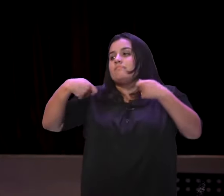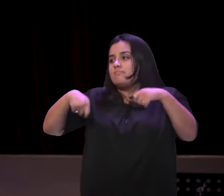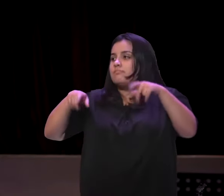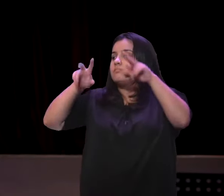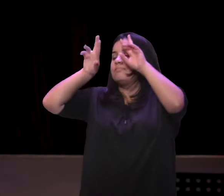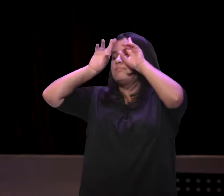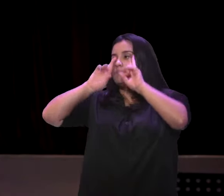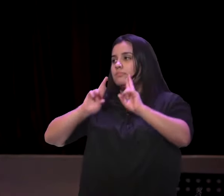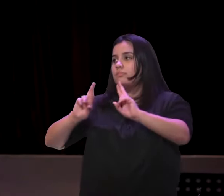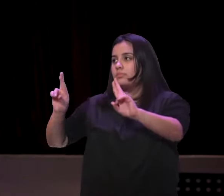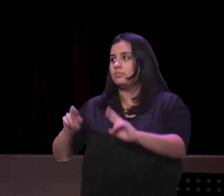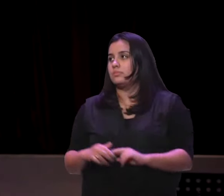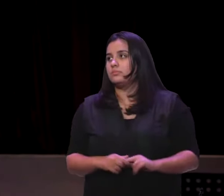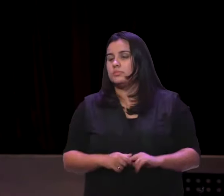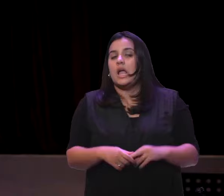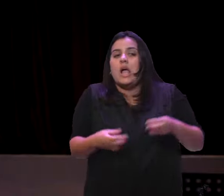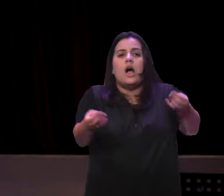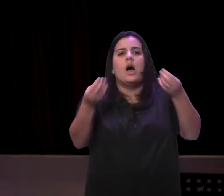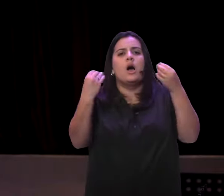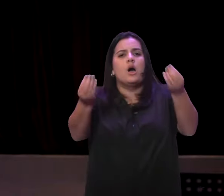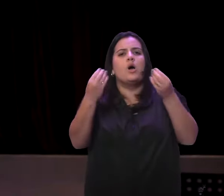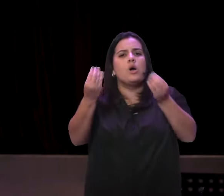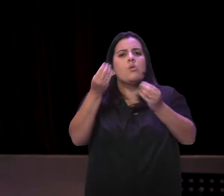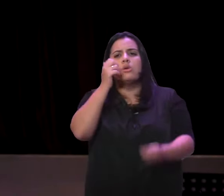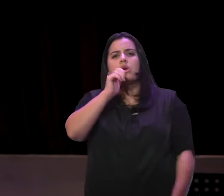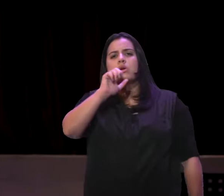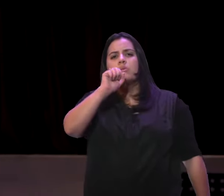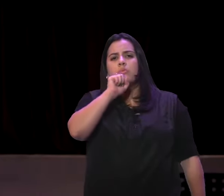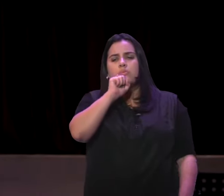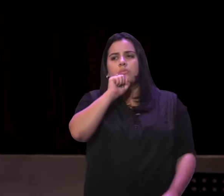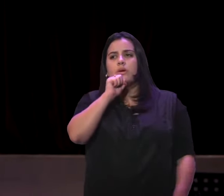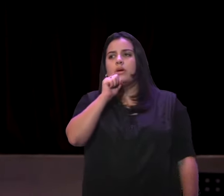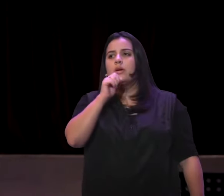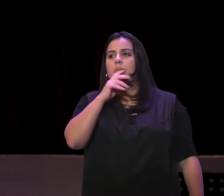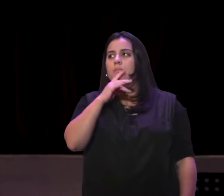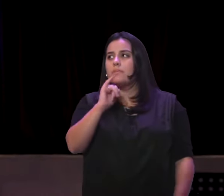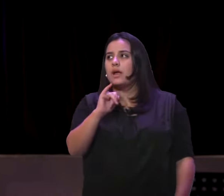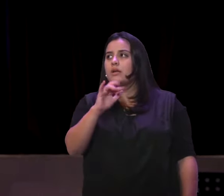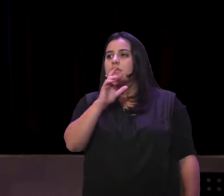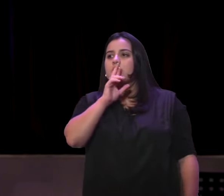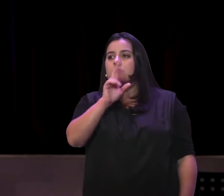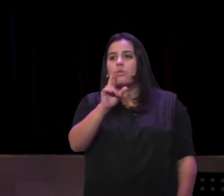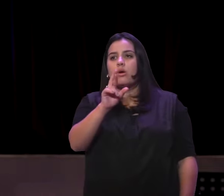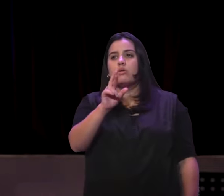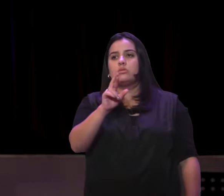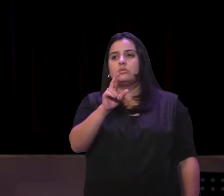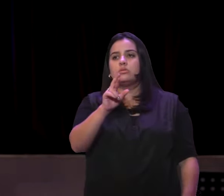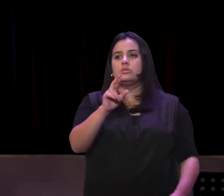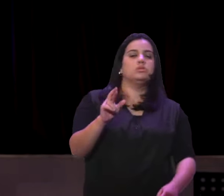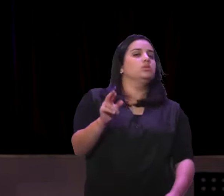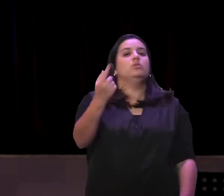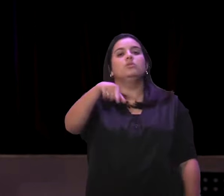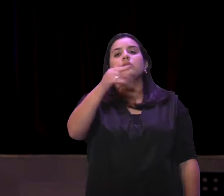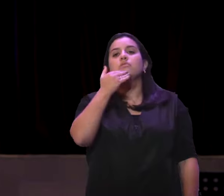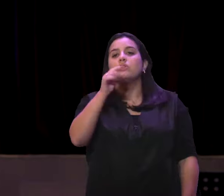Deus. Como é que os pais respondem para o pessoal de colete quando ele pede para você sentar um pouquinho mais para